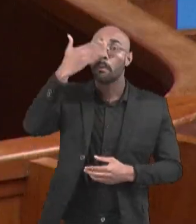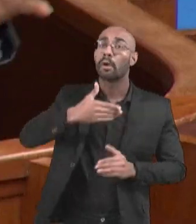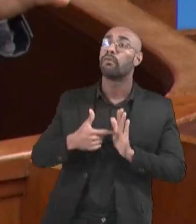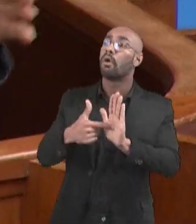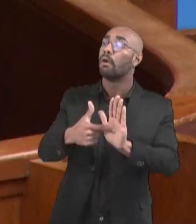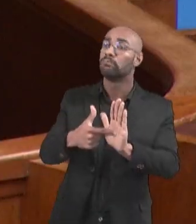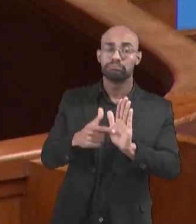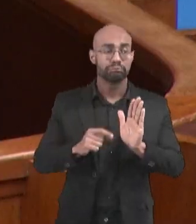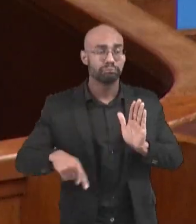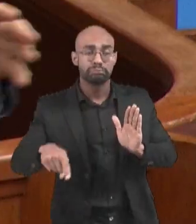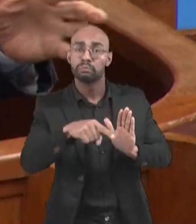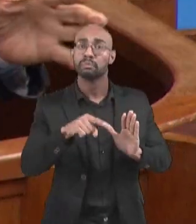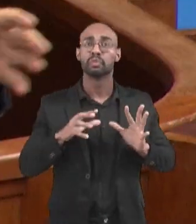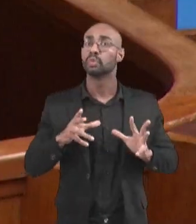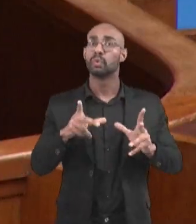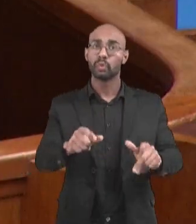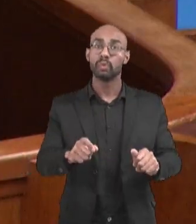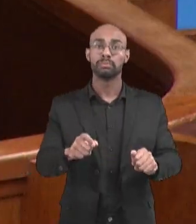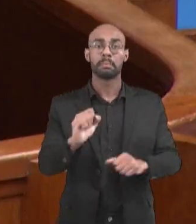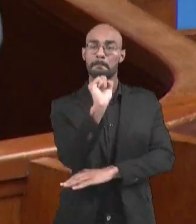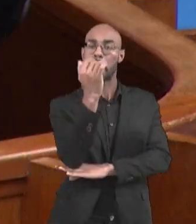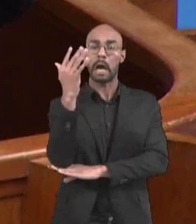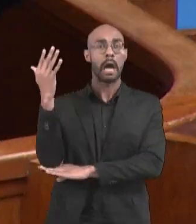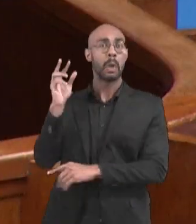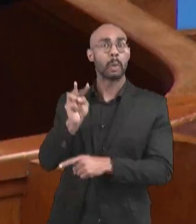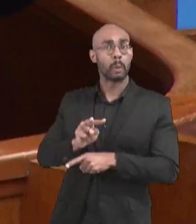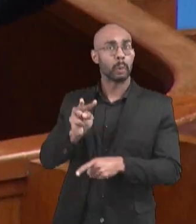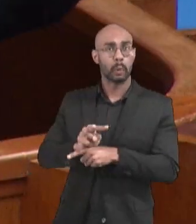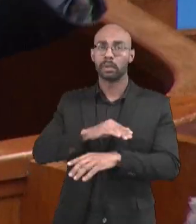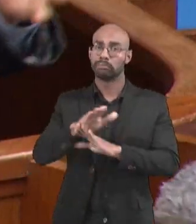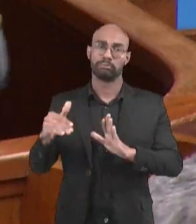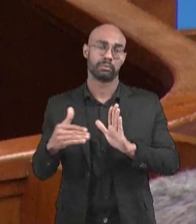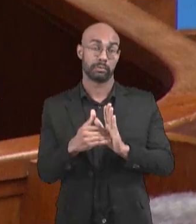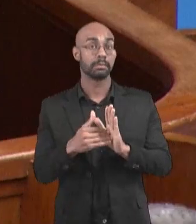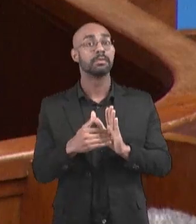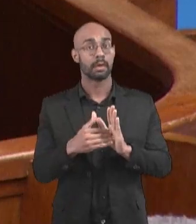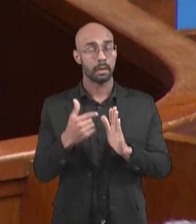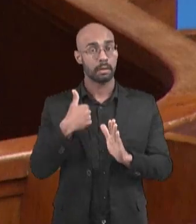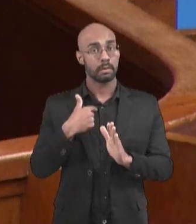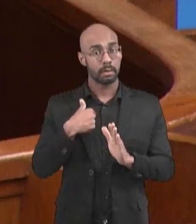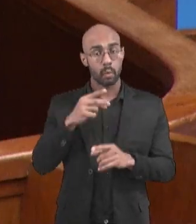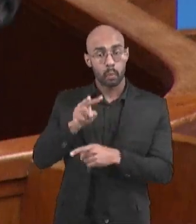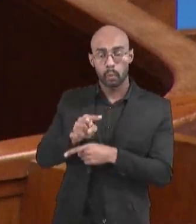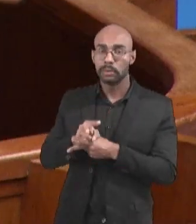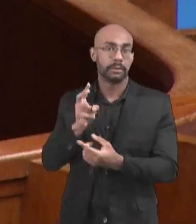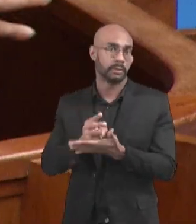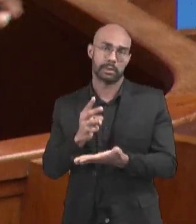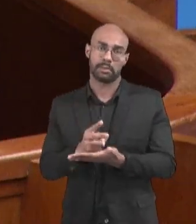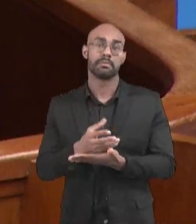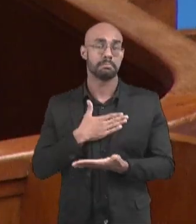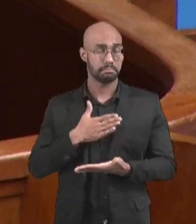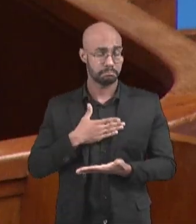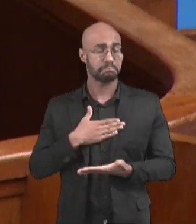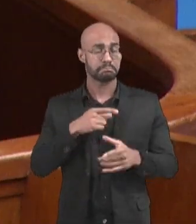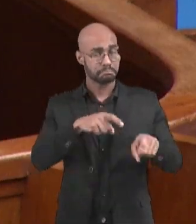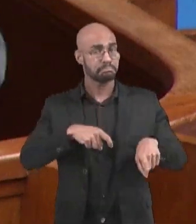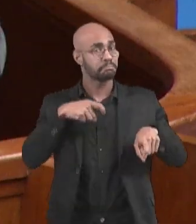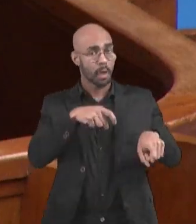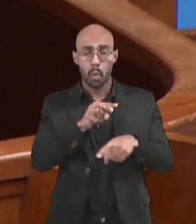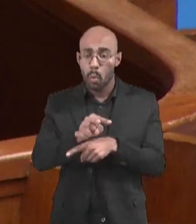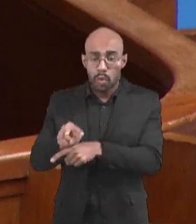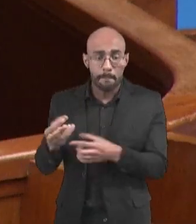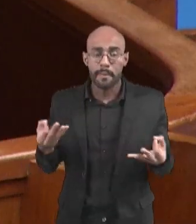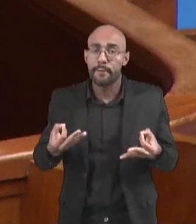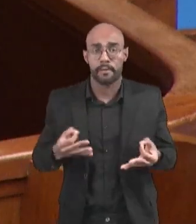As matas ciliares minhas são todas preservadas, os matos que eu encontrei na propriedade, está lá preservado. O